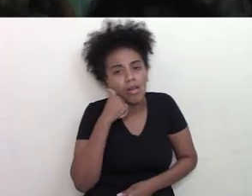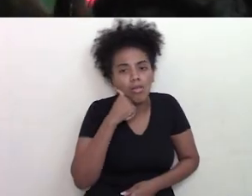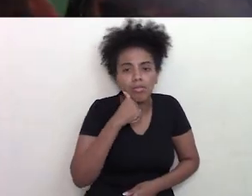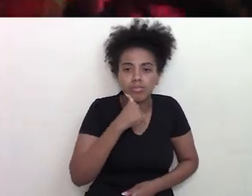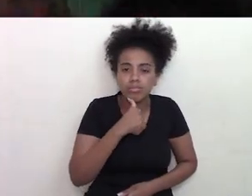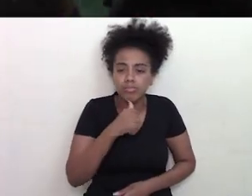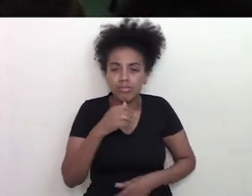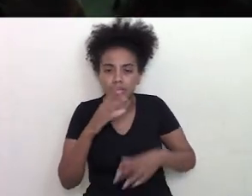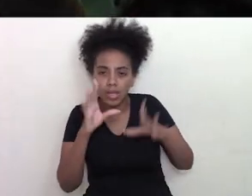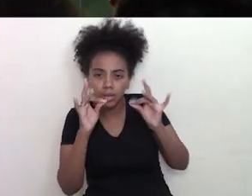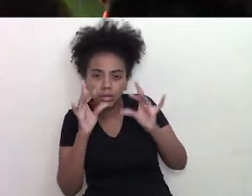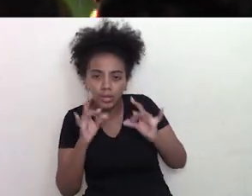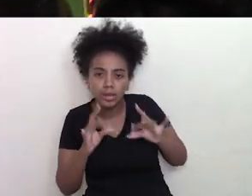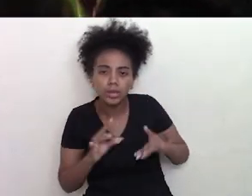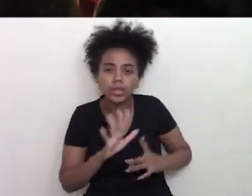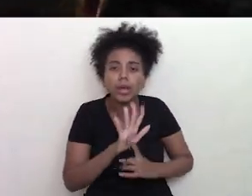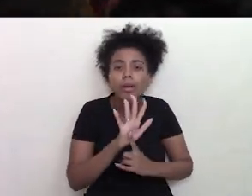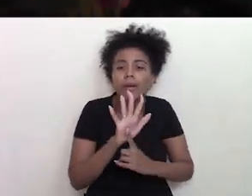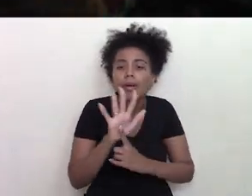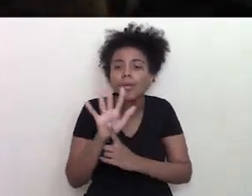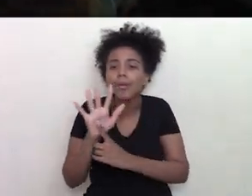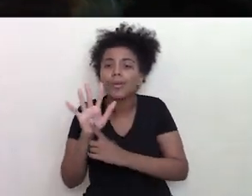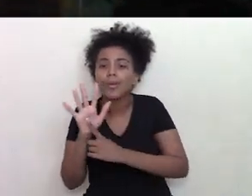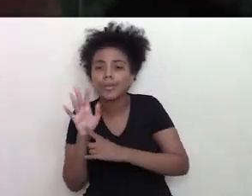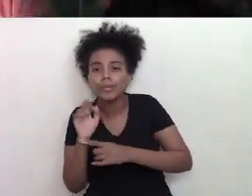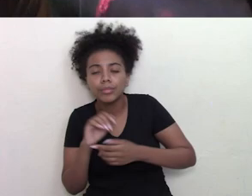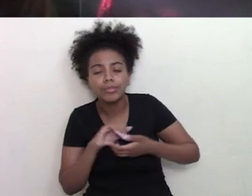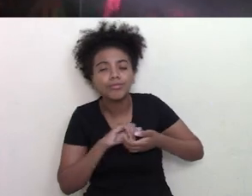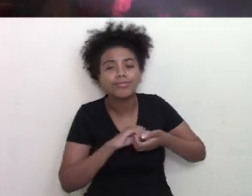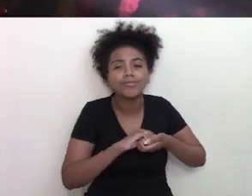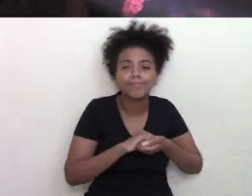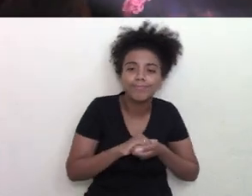mulher. Ver os sinais que você dá.